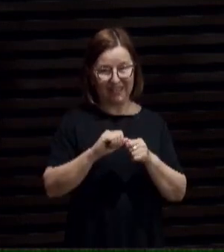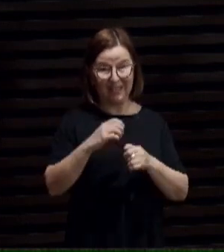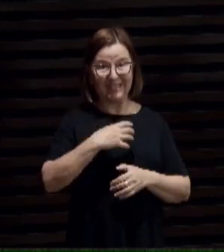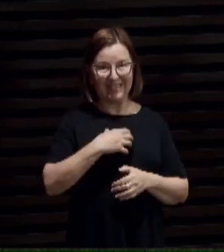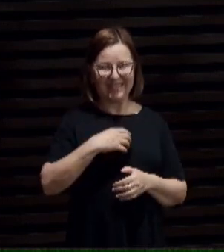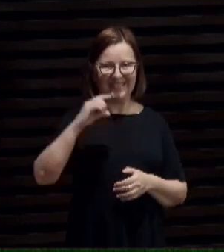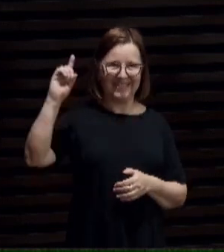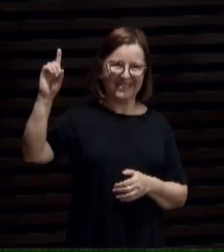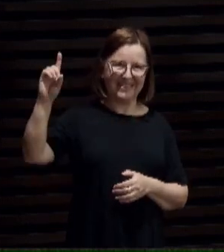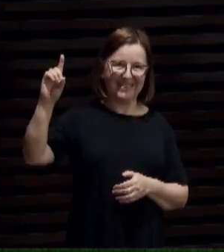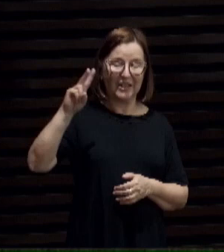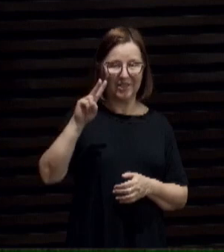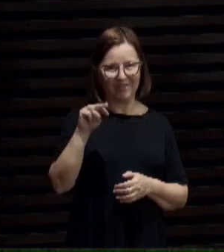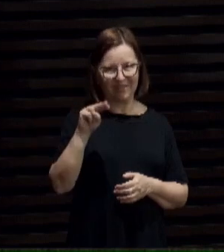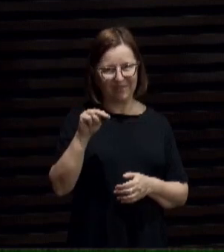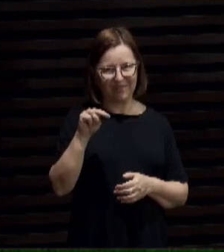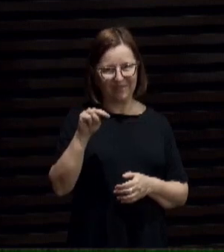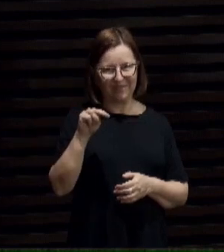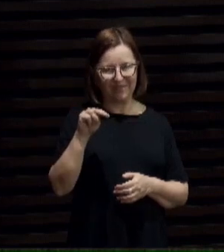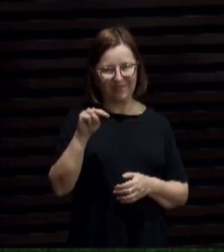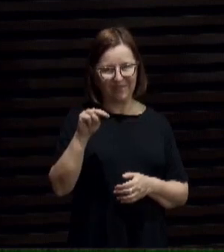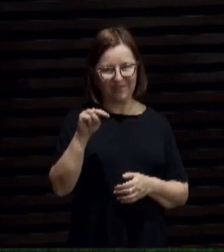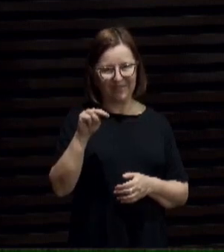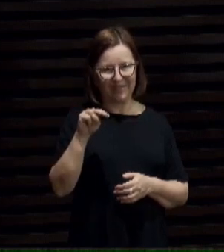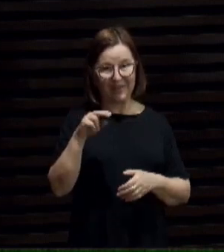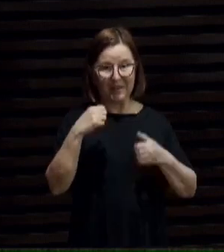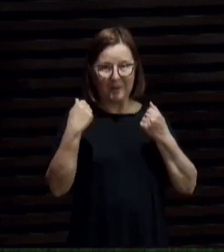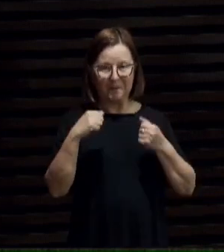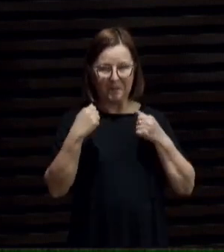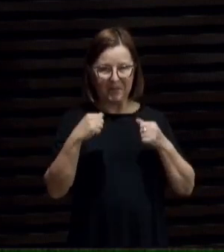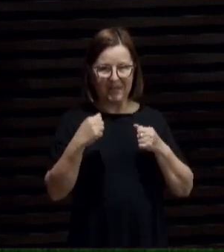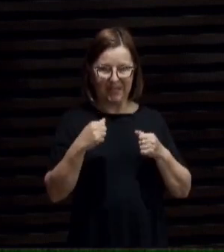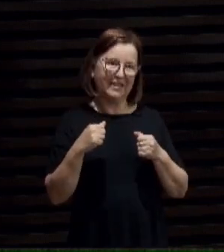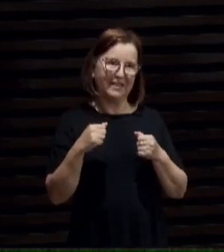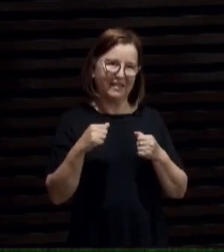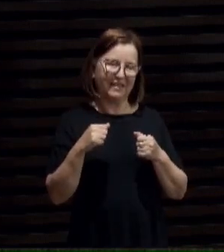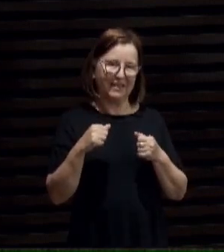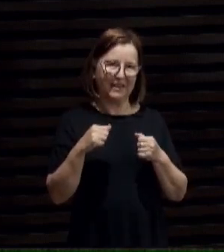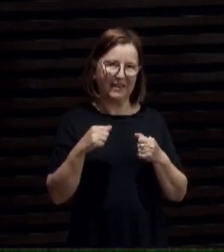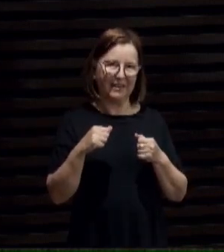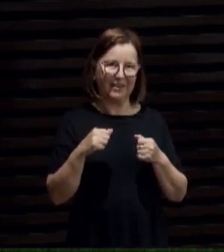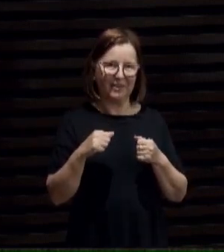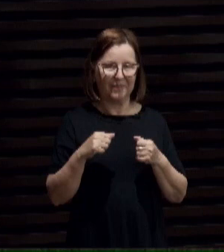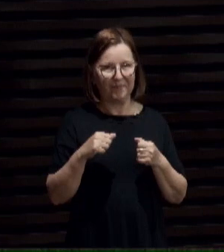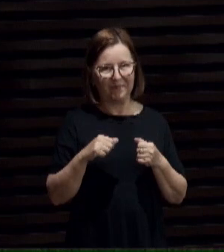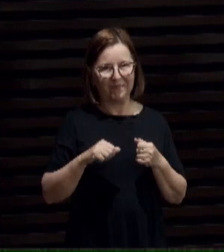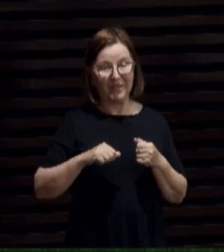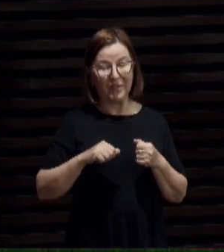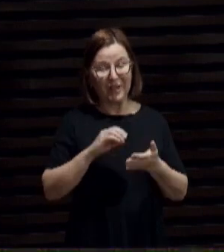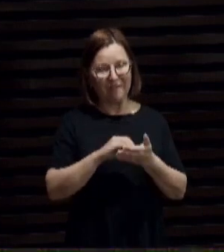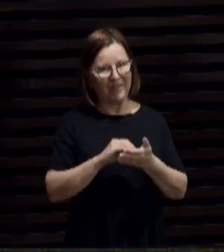Deus, nunca carecerá dos recursos de Deus e do cuidado de Deus. Quando é Ele